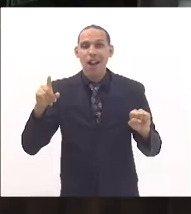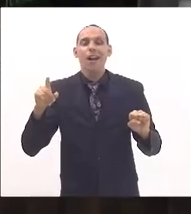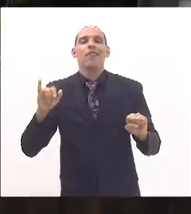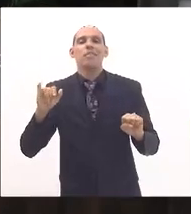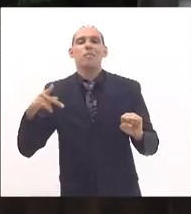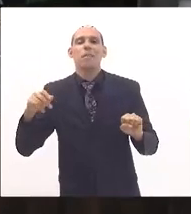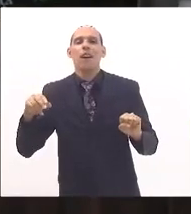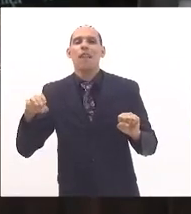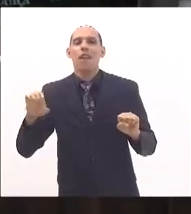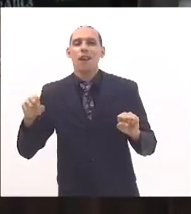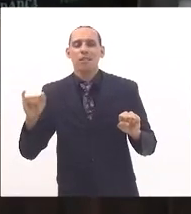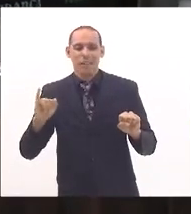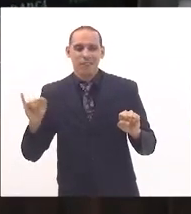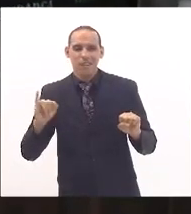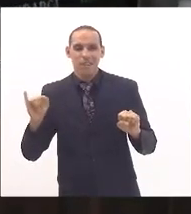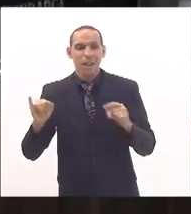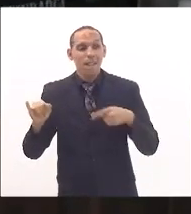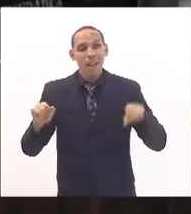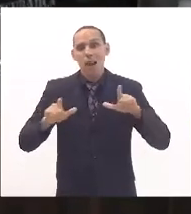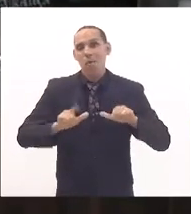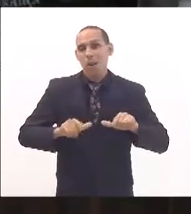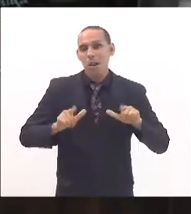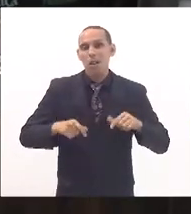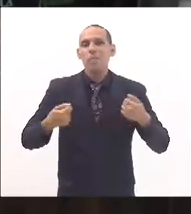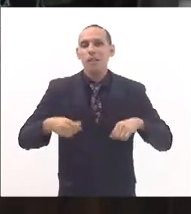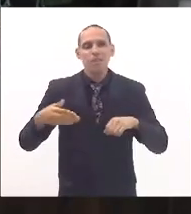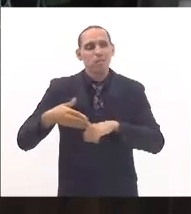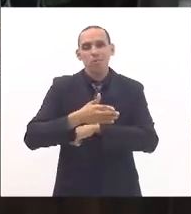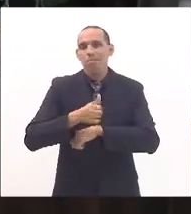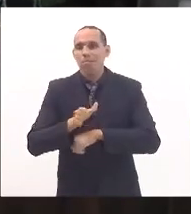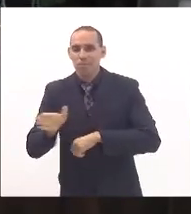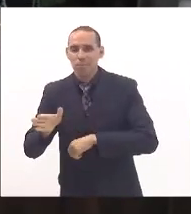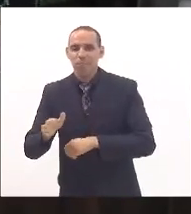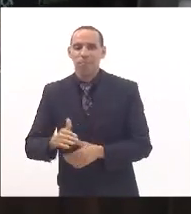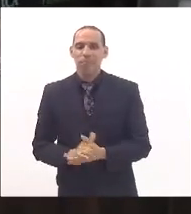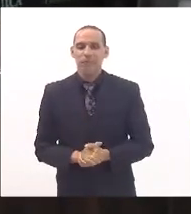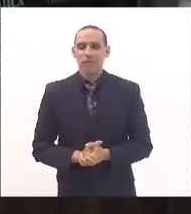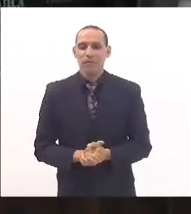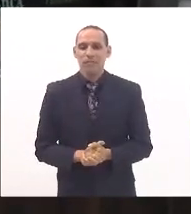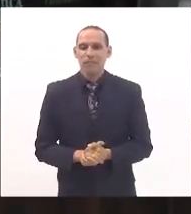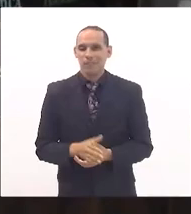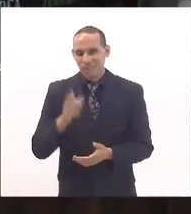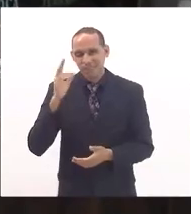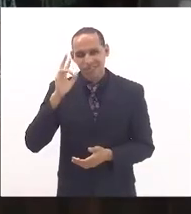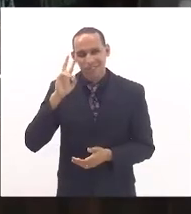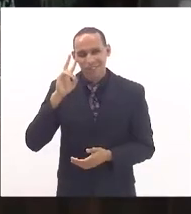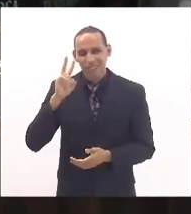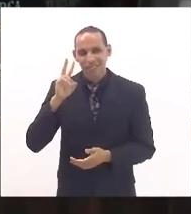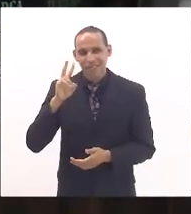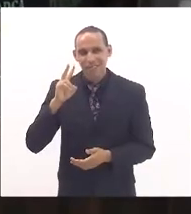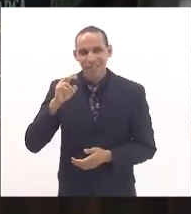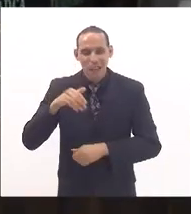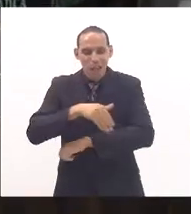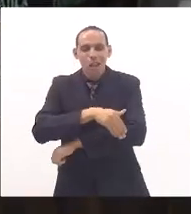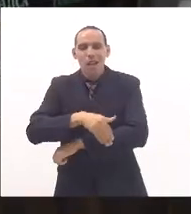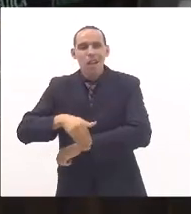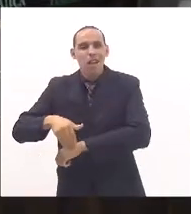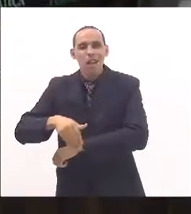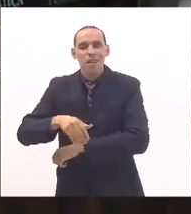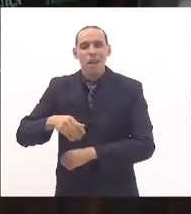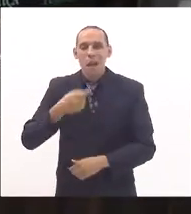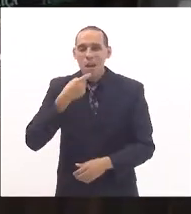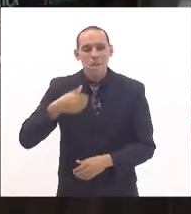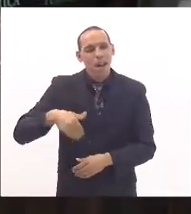e vai para Bangu, aonde tem que passar. Na beira do mangue, a senhora falou